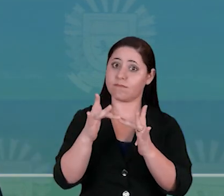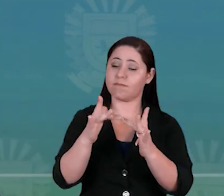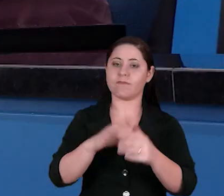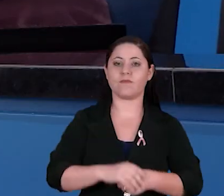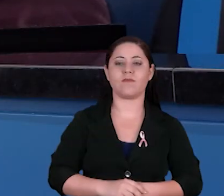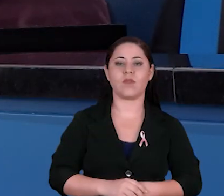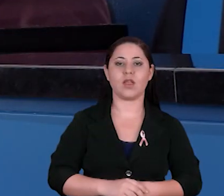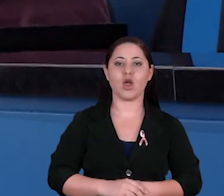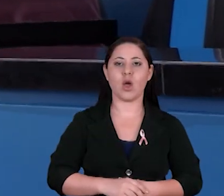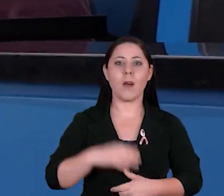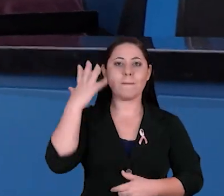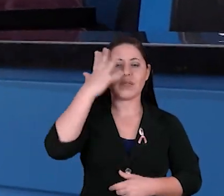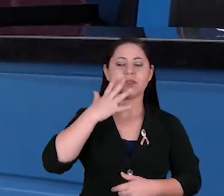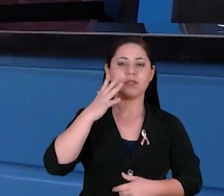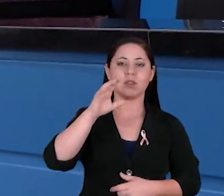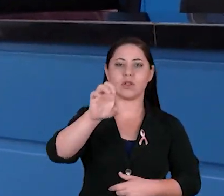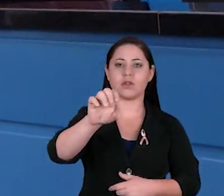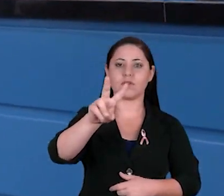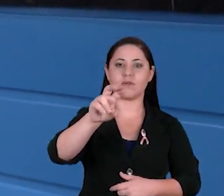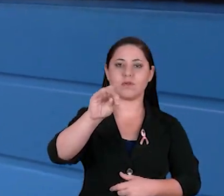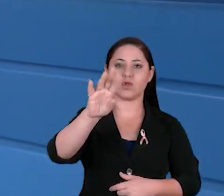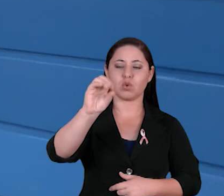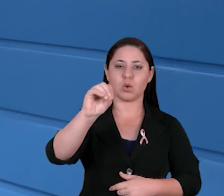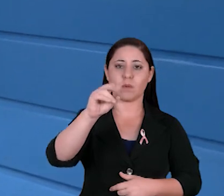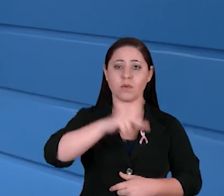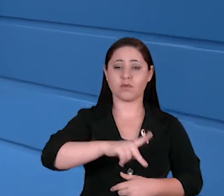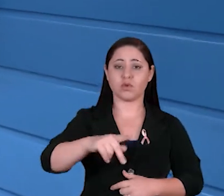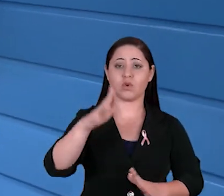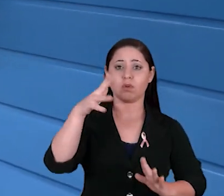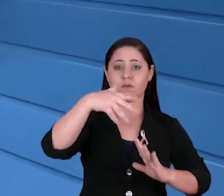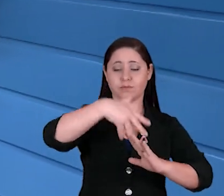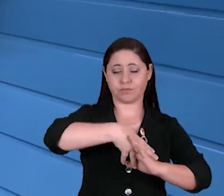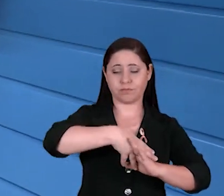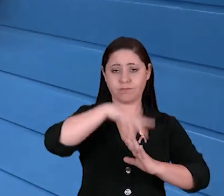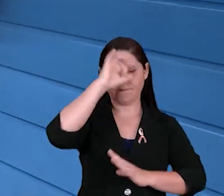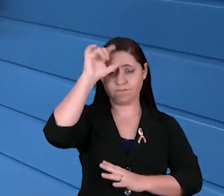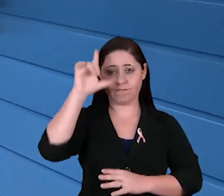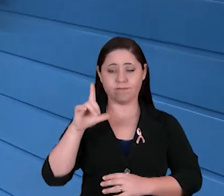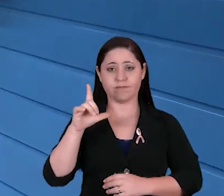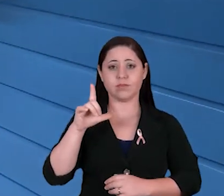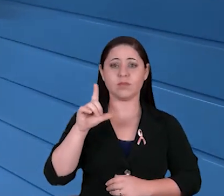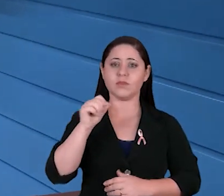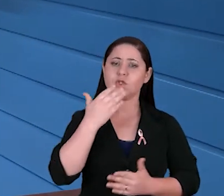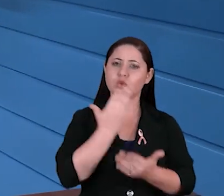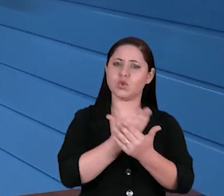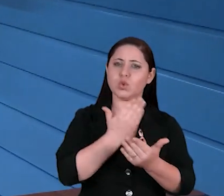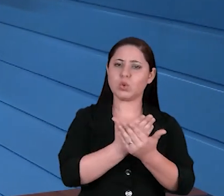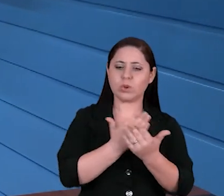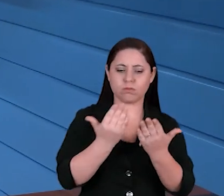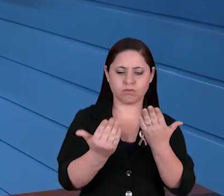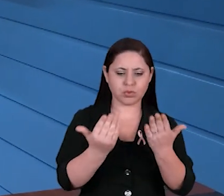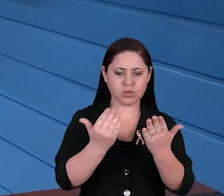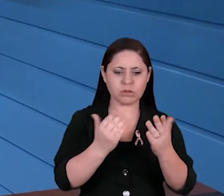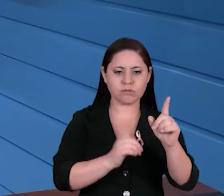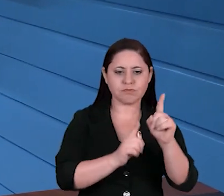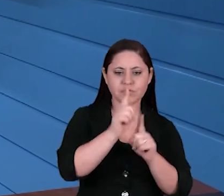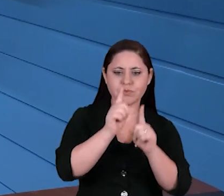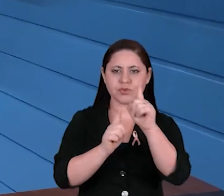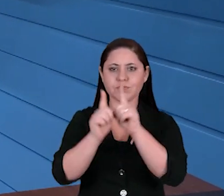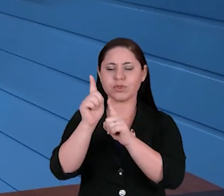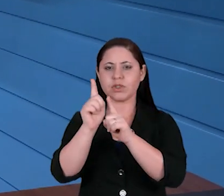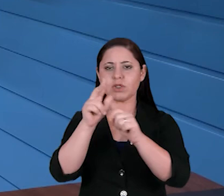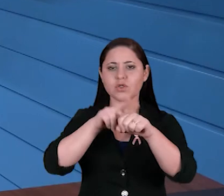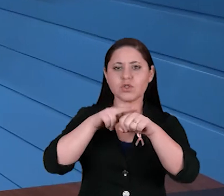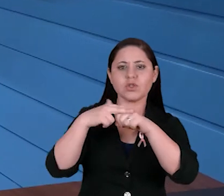agente de saúde. E um desses palestrantes foi Everton Falcão de Oliveira, professor da Universidade Federal de Mato Grosso do Sul, que estudou a relação entre